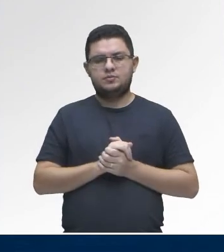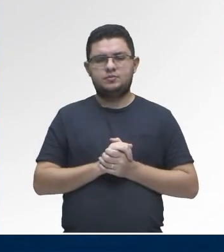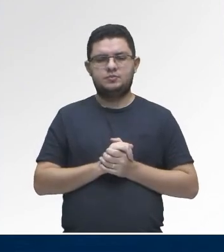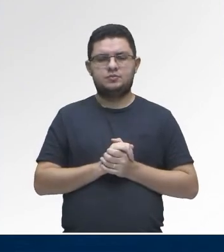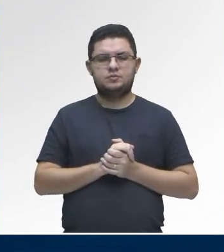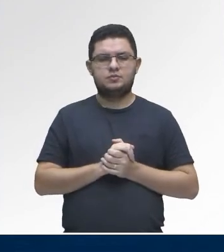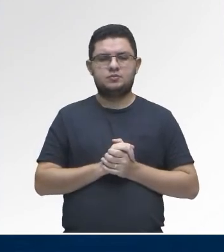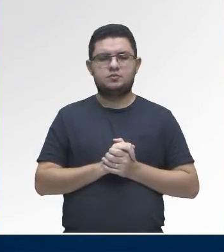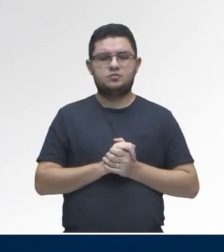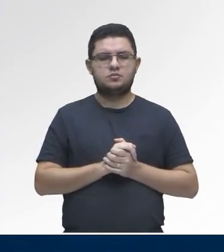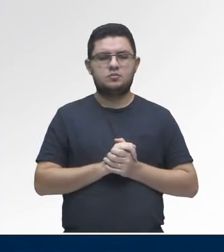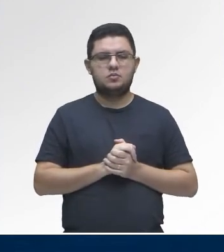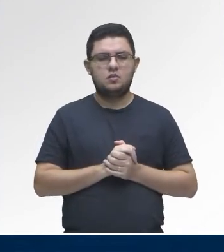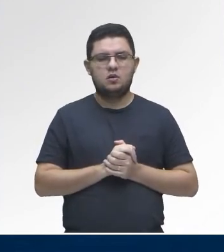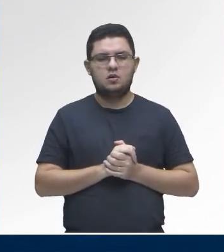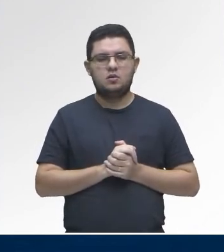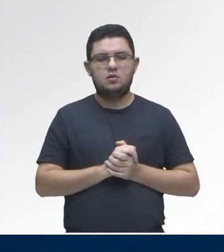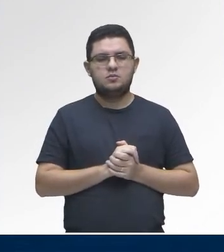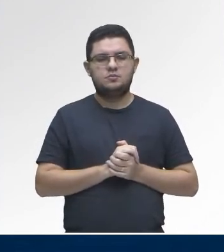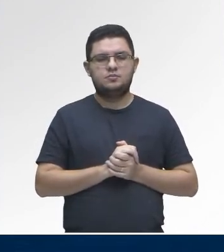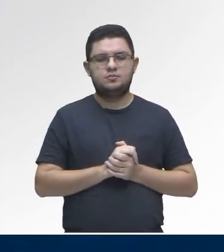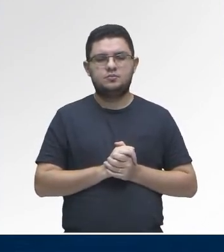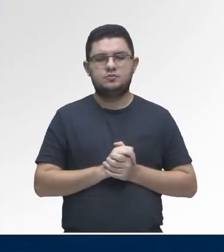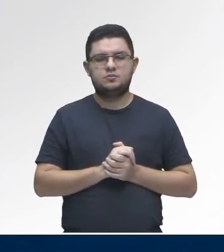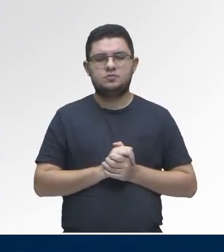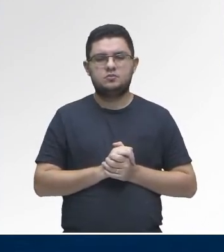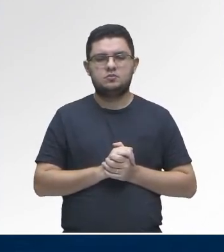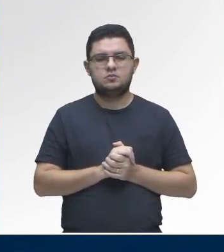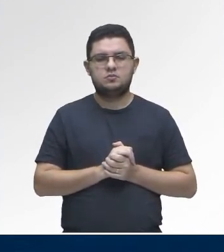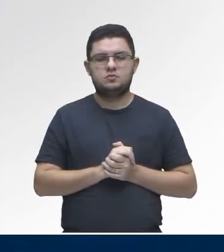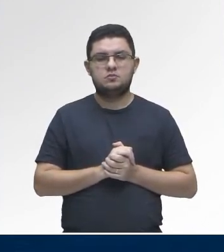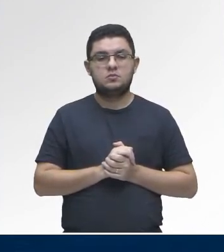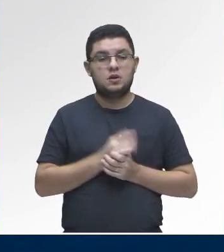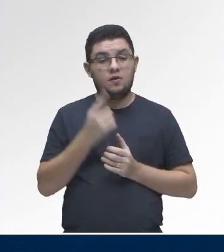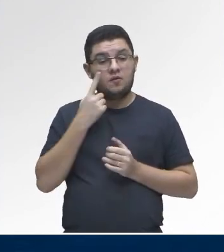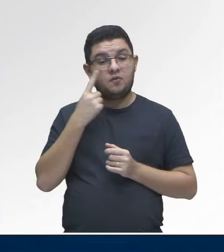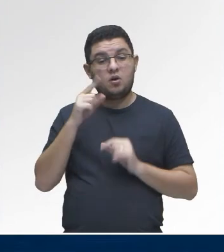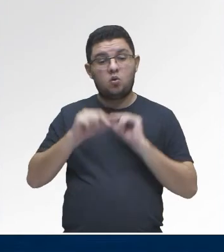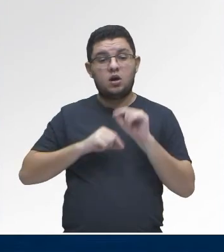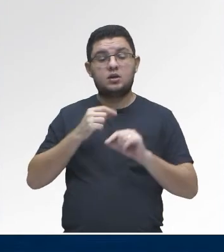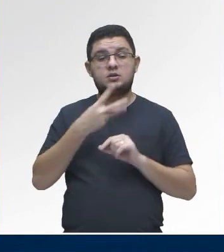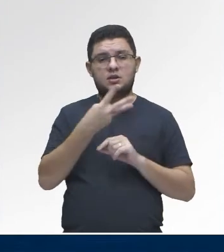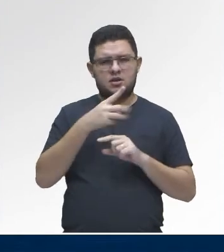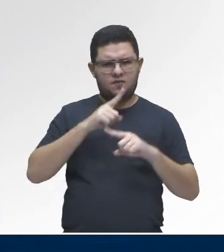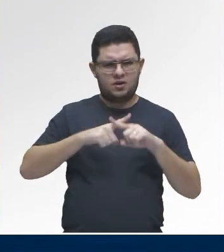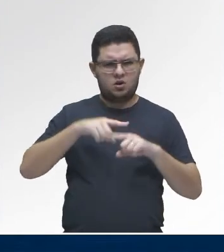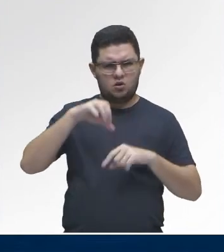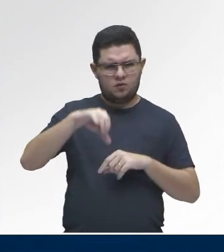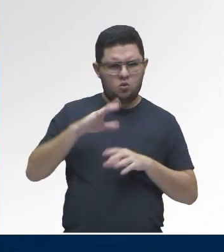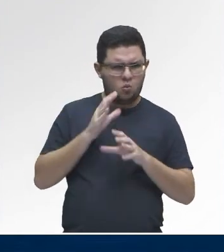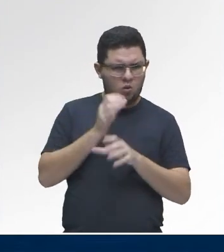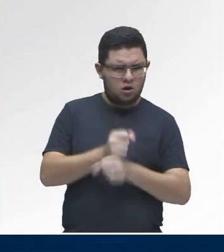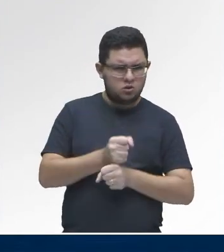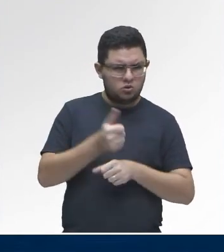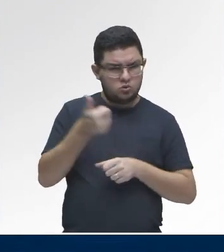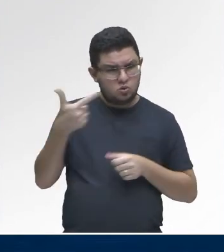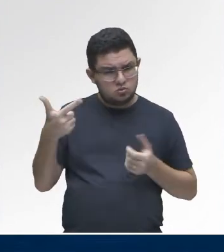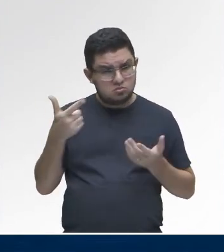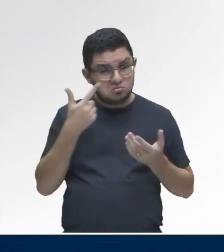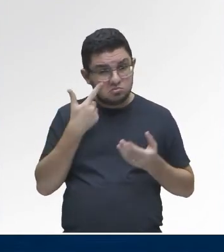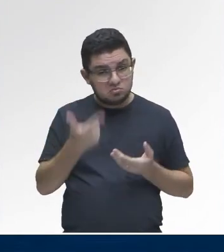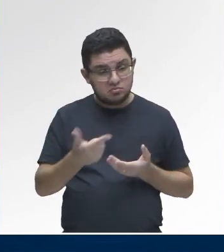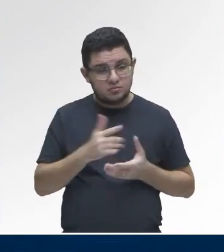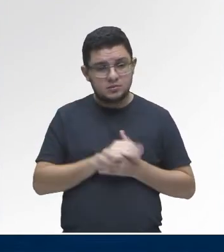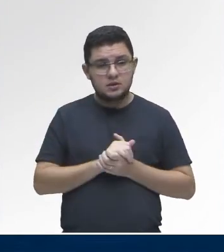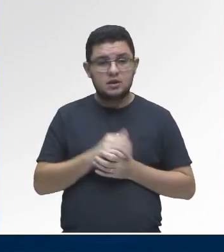9, eu tenho 3 vezes 9. Vamos verificar se 3 vezes 9 é igual a 12. 3 vezes 9 é igual